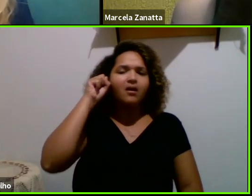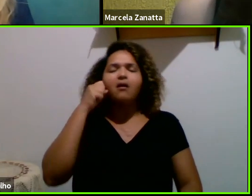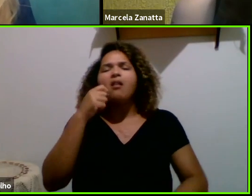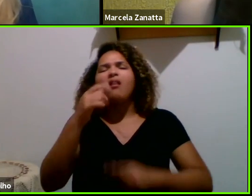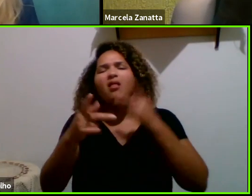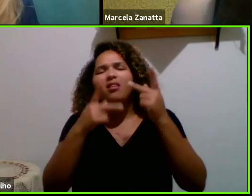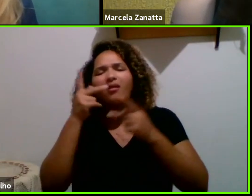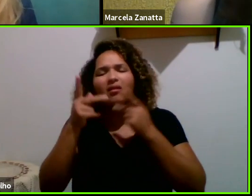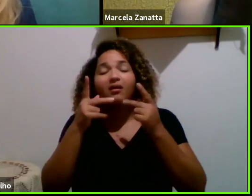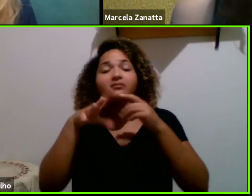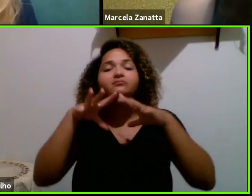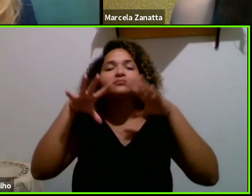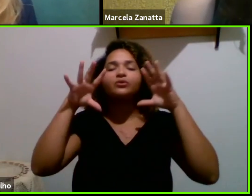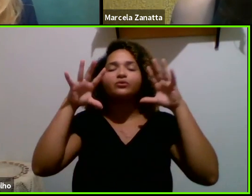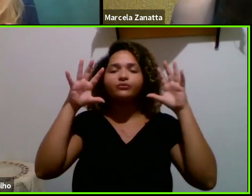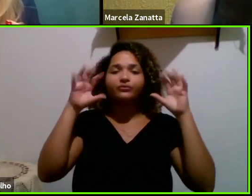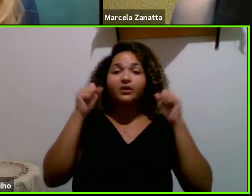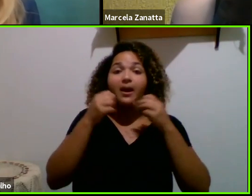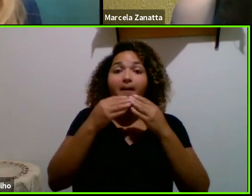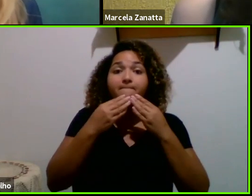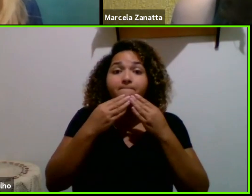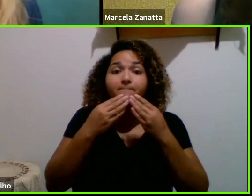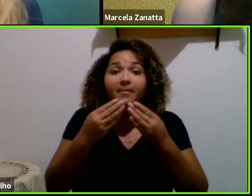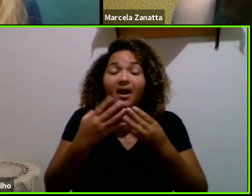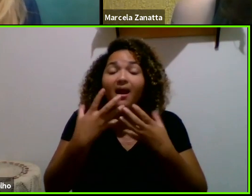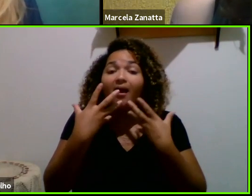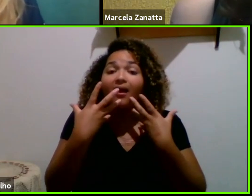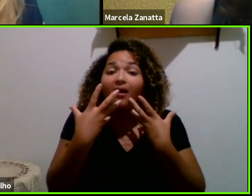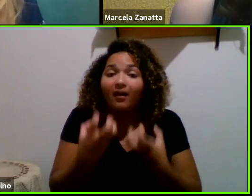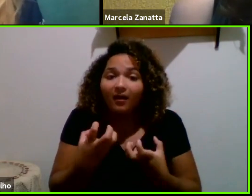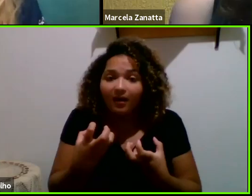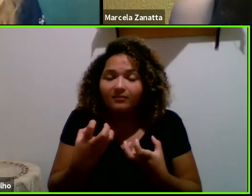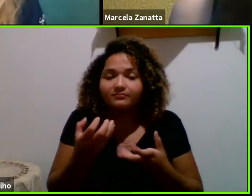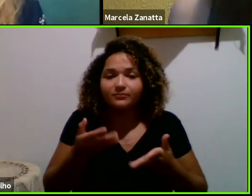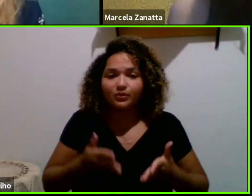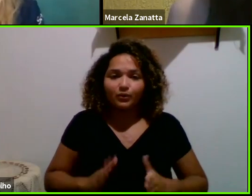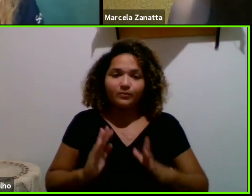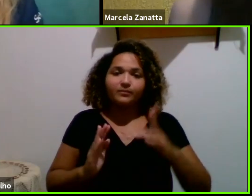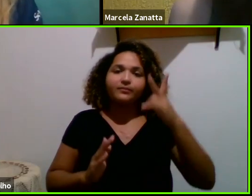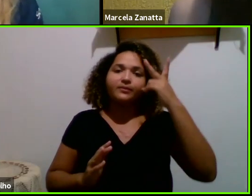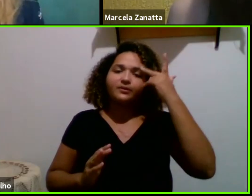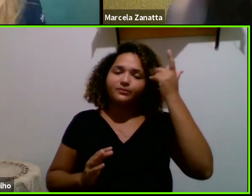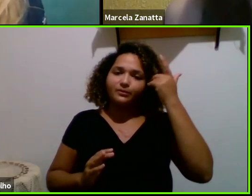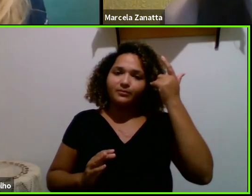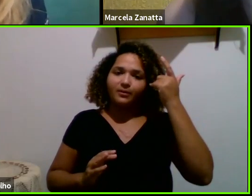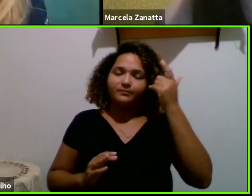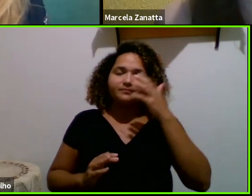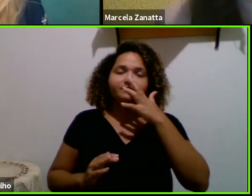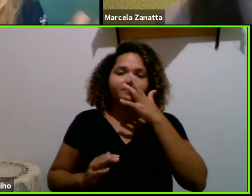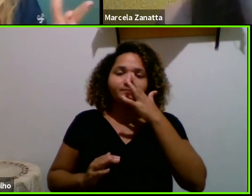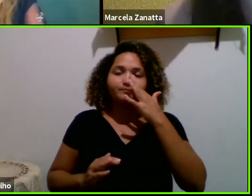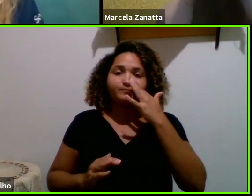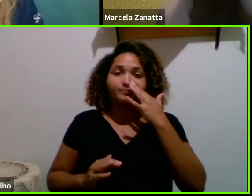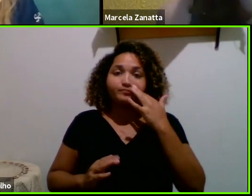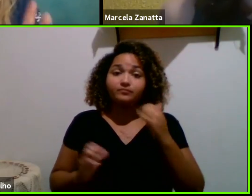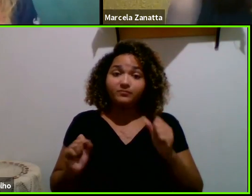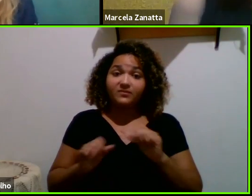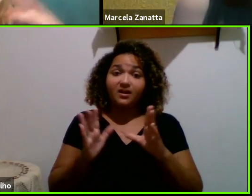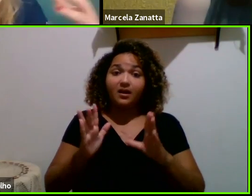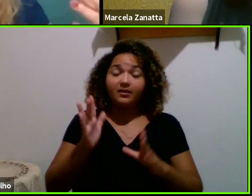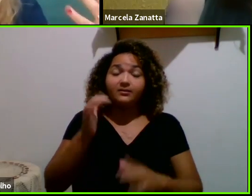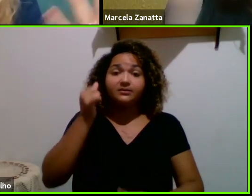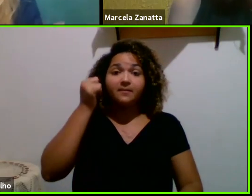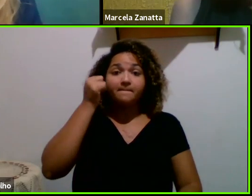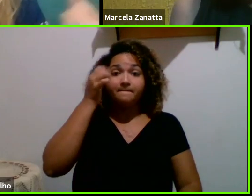por um parto normal. Então, aquele profissional que admite, ele tem o papel de encorajá-la. Ele tem o papel